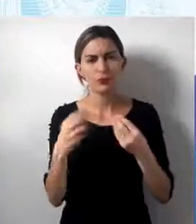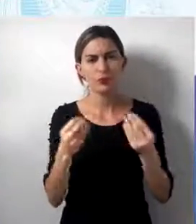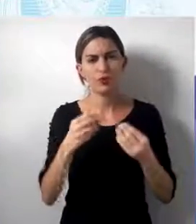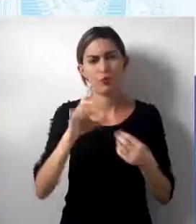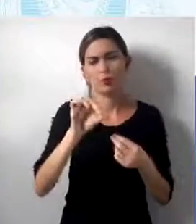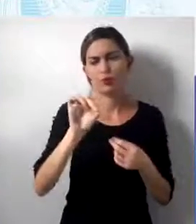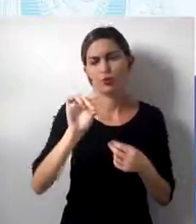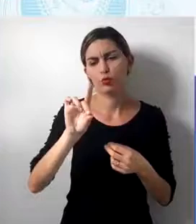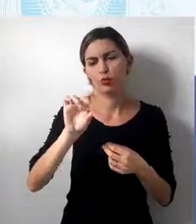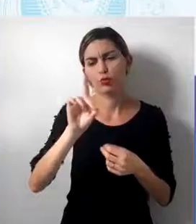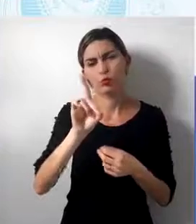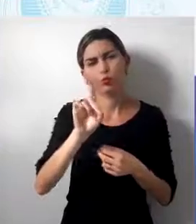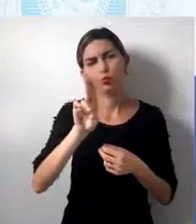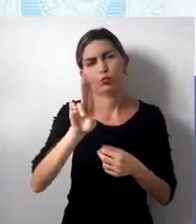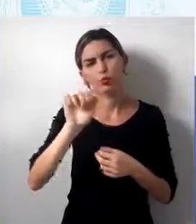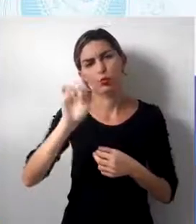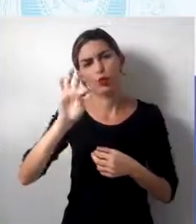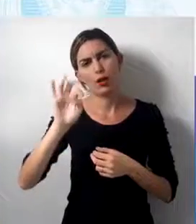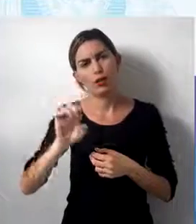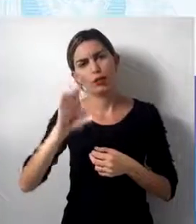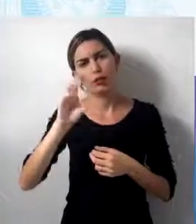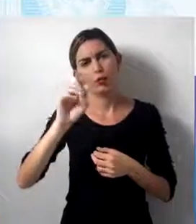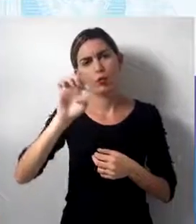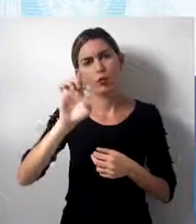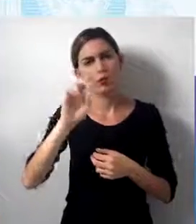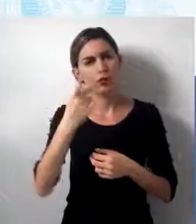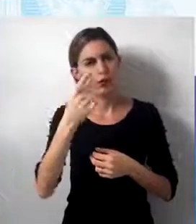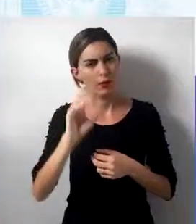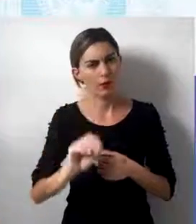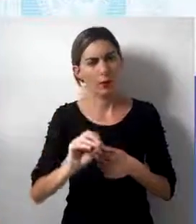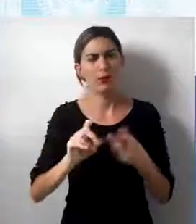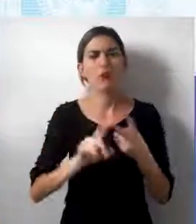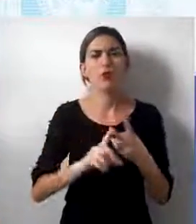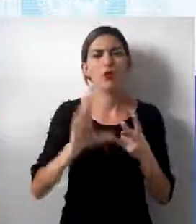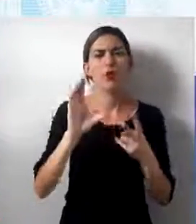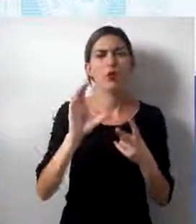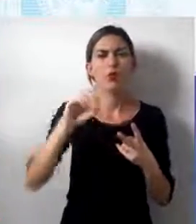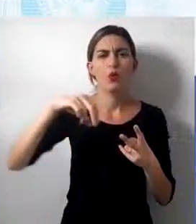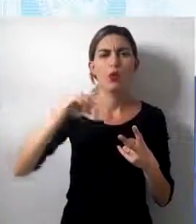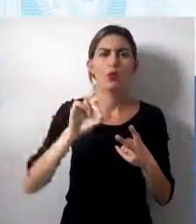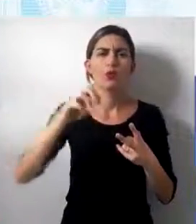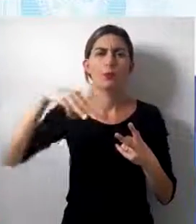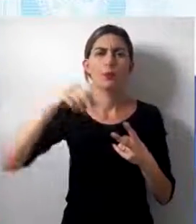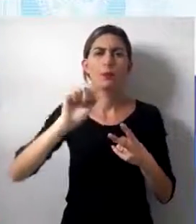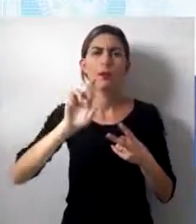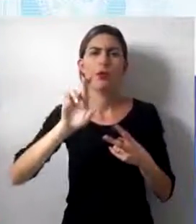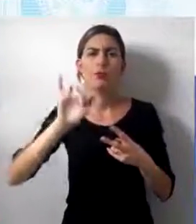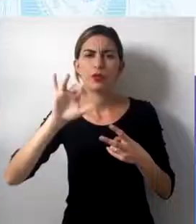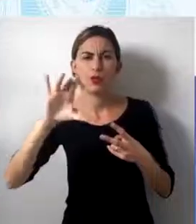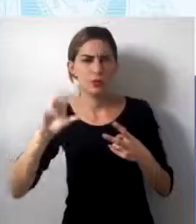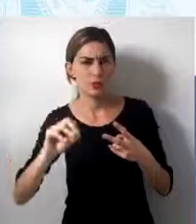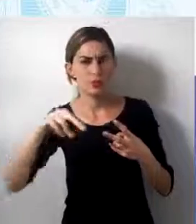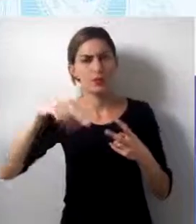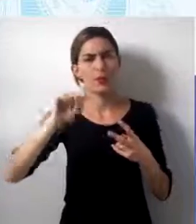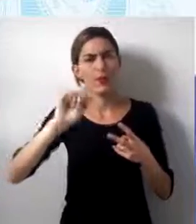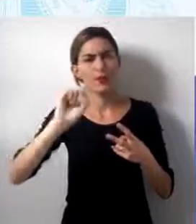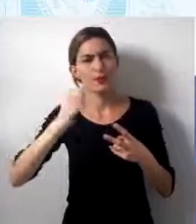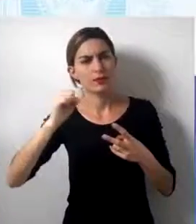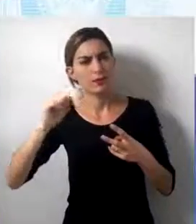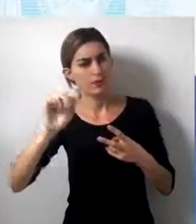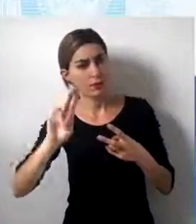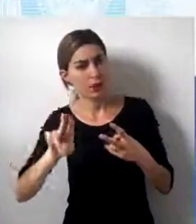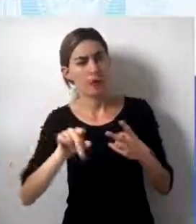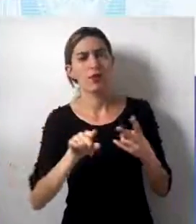como Duarte Coelho, que foi o donatário da capitania de Pernambuco, né, o conde Maurício de Nassau, que depois, com a ocupação holandesa nos territórios do